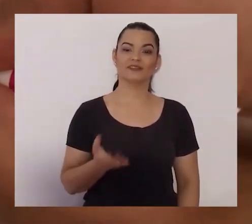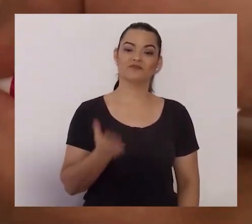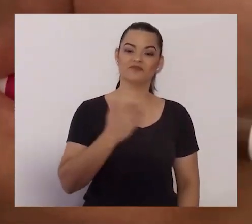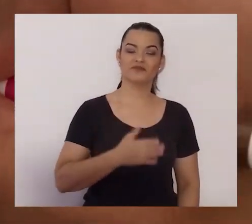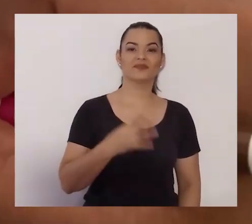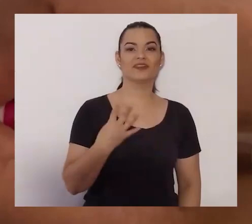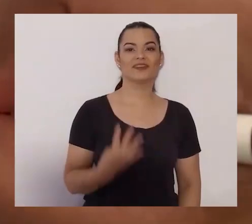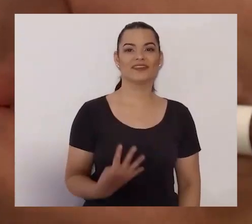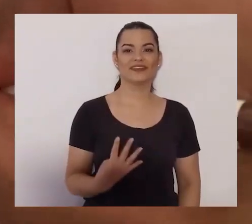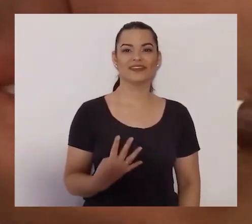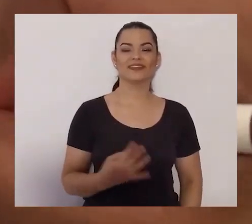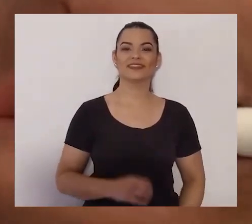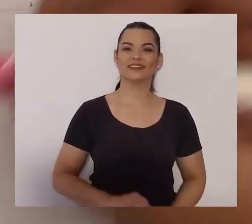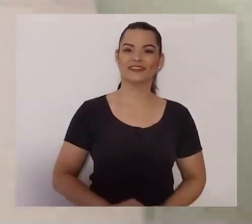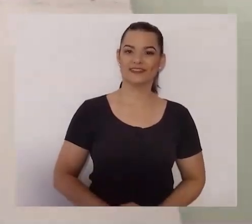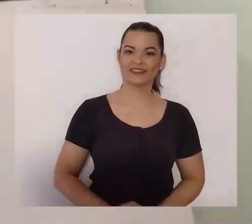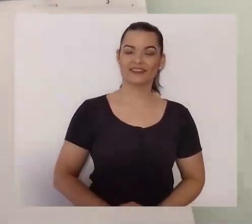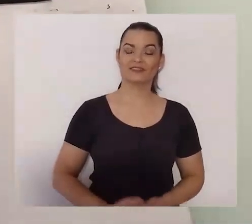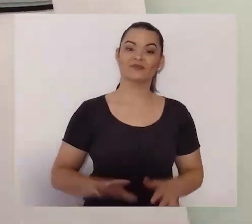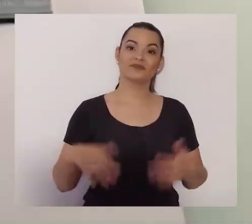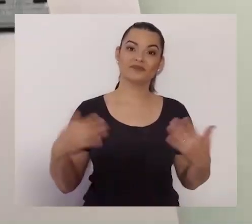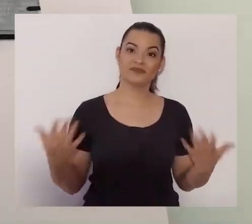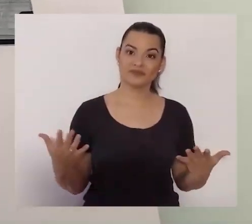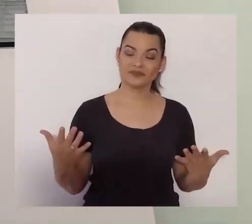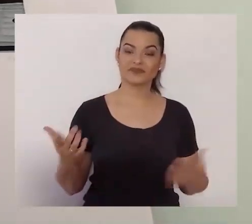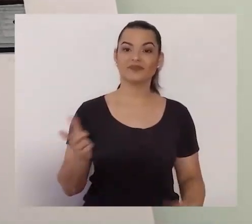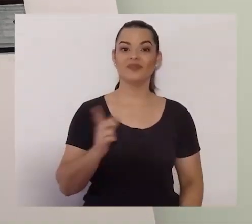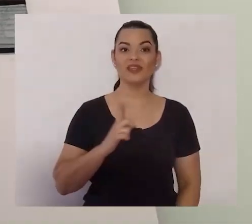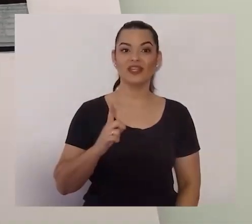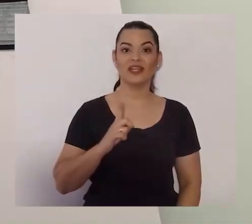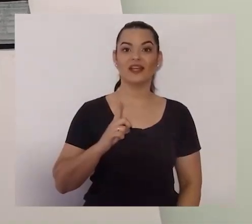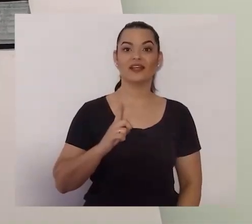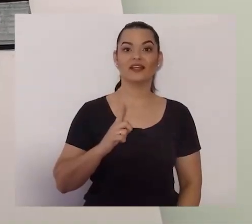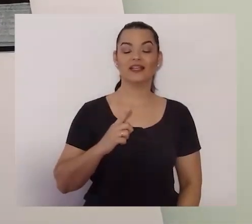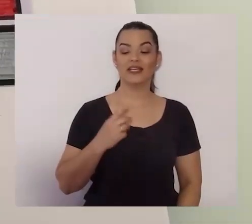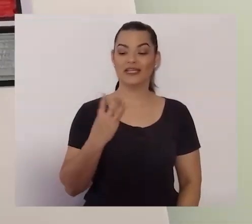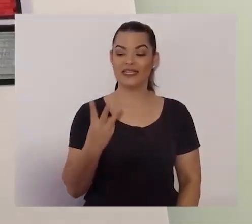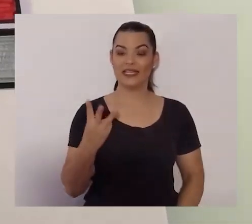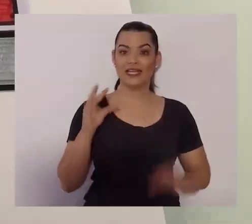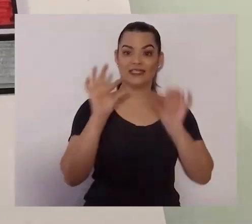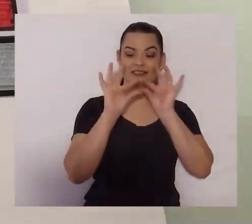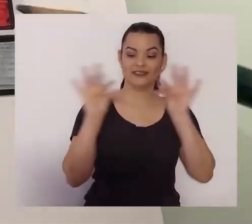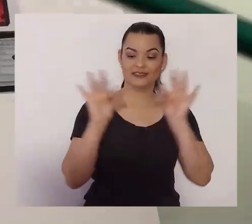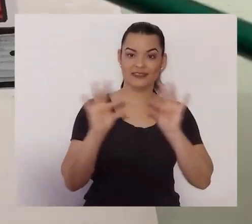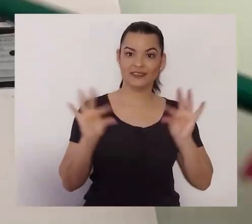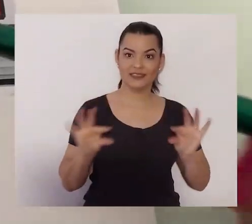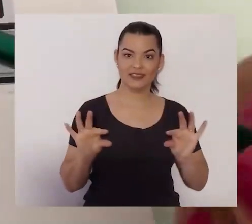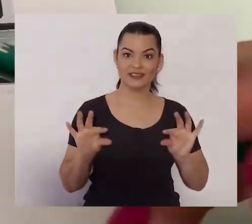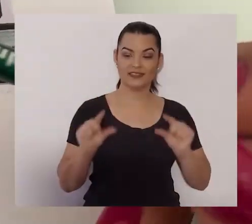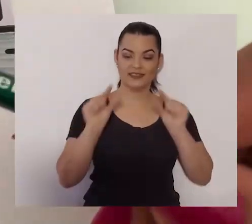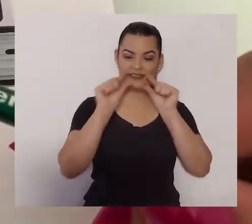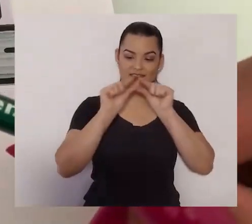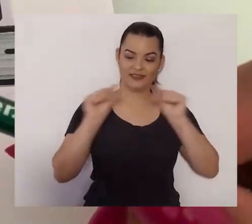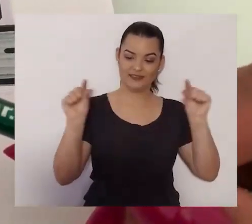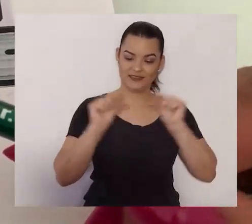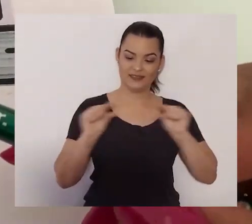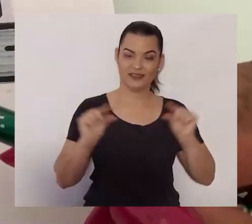3 e 4. Então, eu tenho 3 linhas e 4